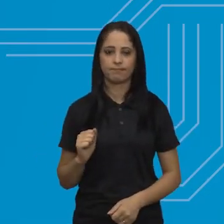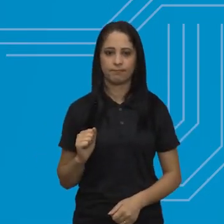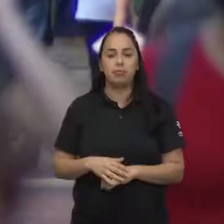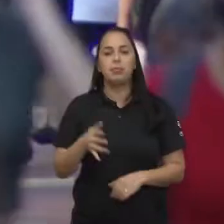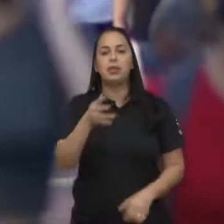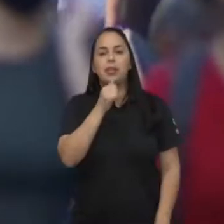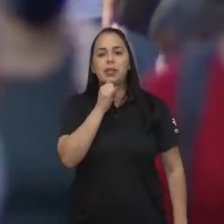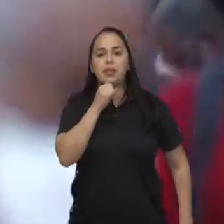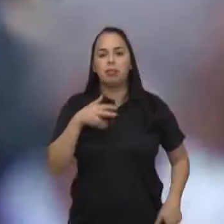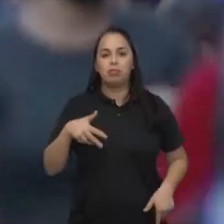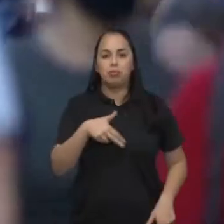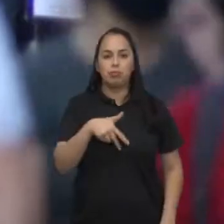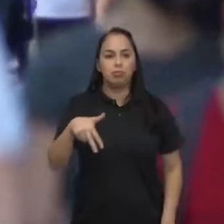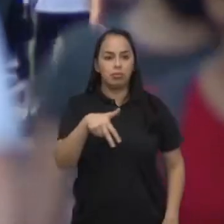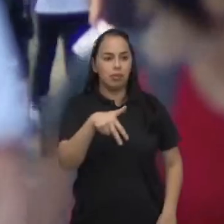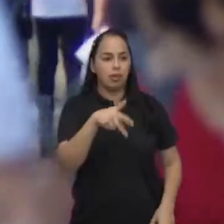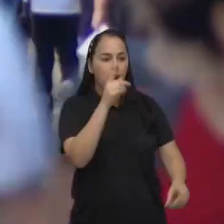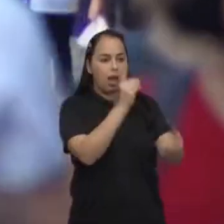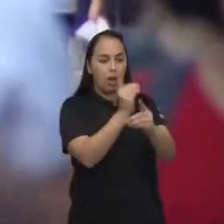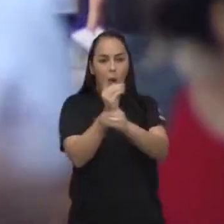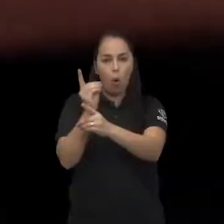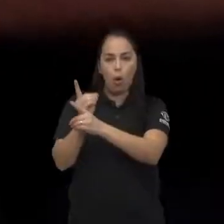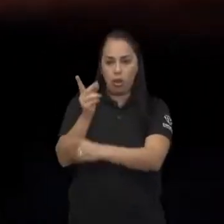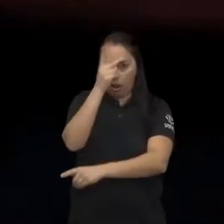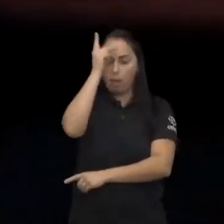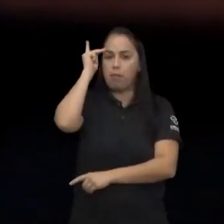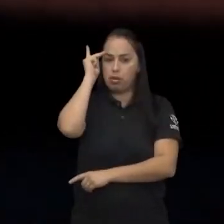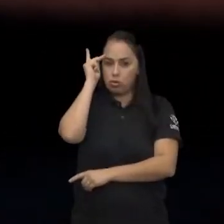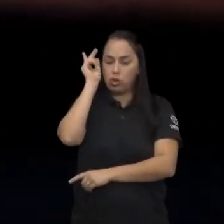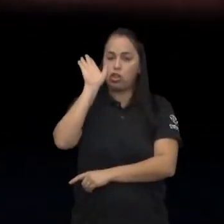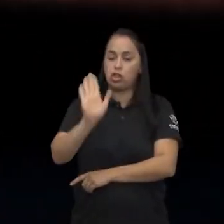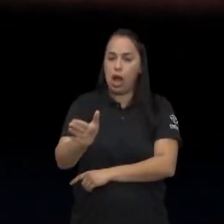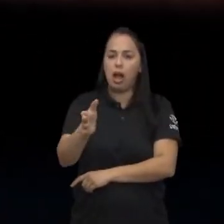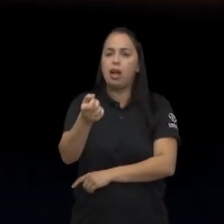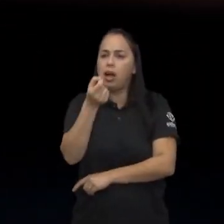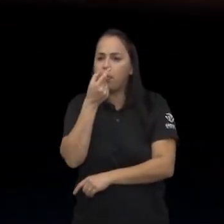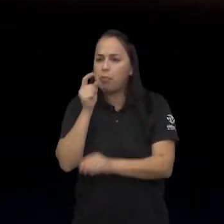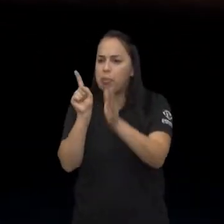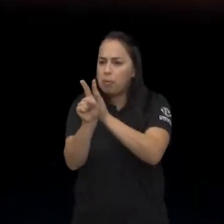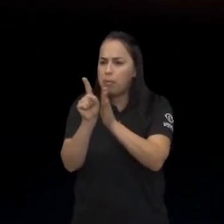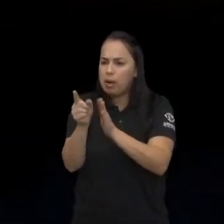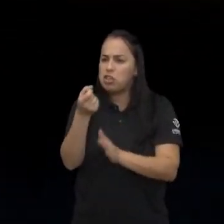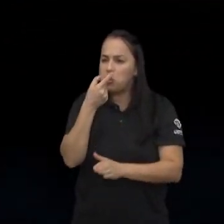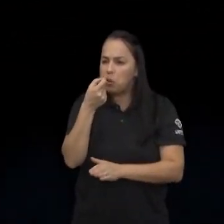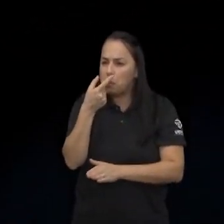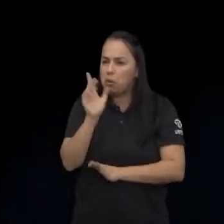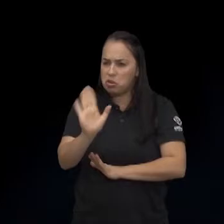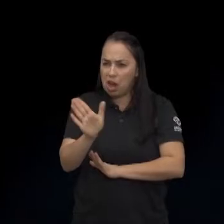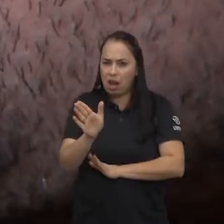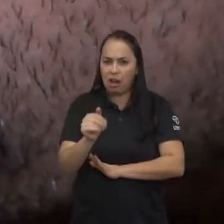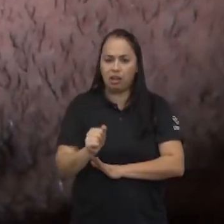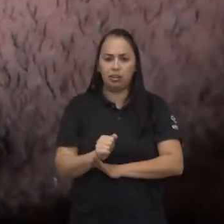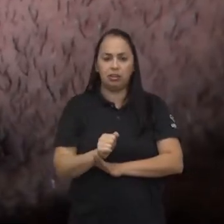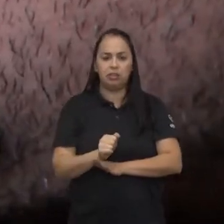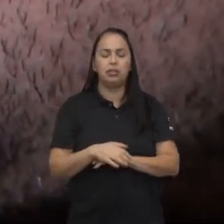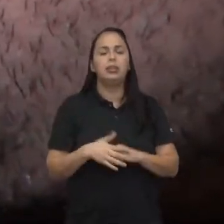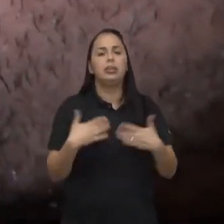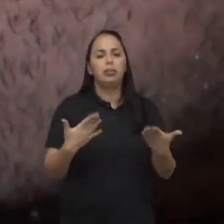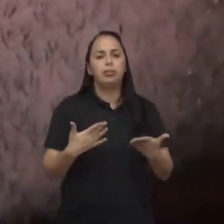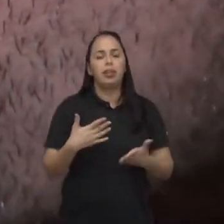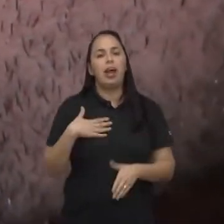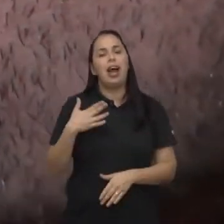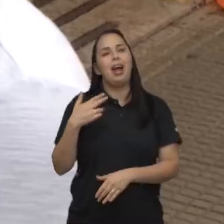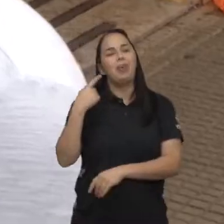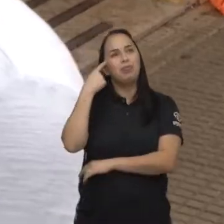medicamento andando pelas ruas da cidade não é difícil encontrar alguém que já tenha se automedicado em